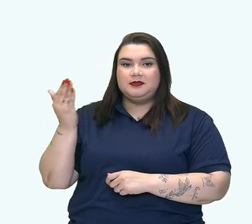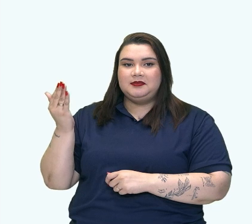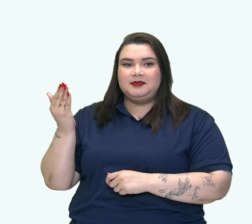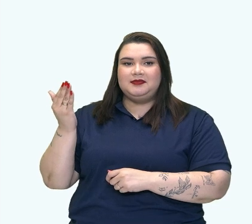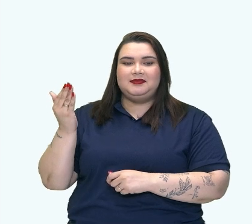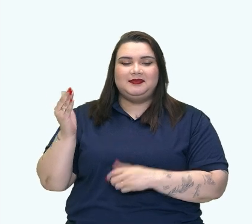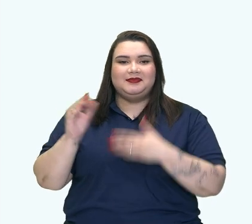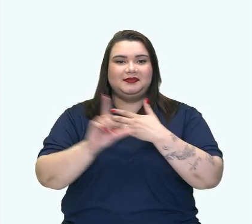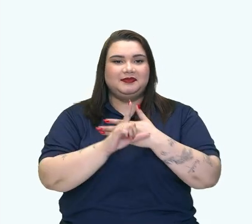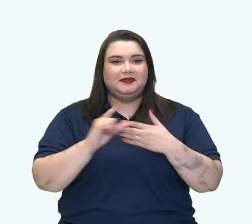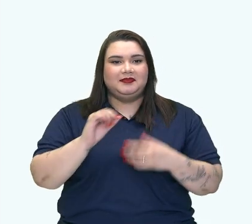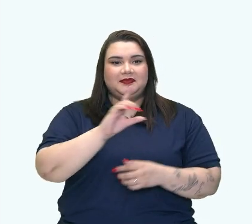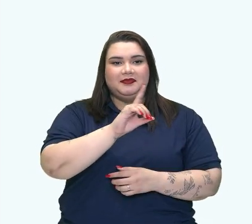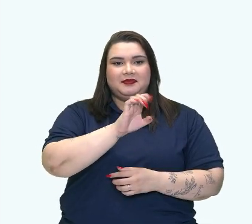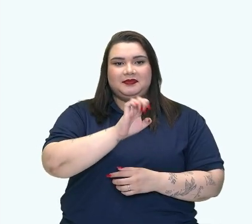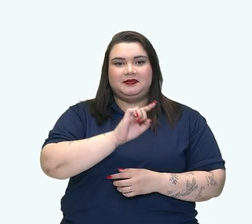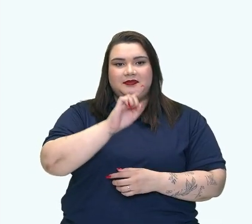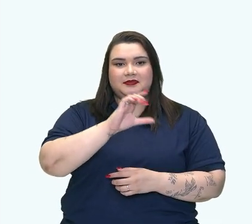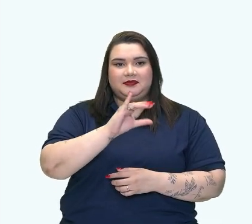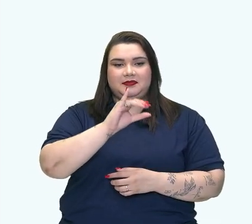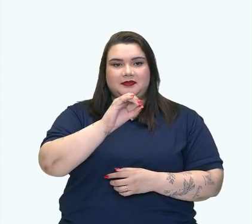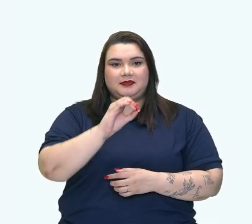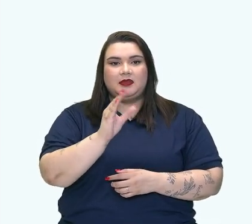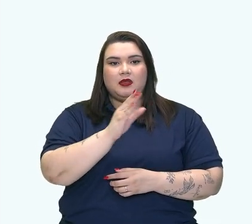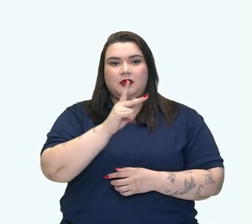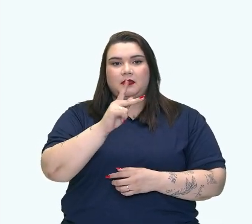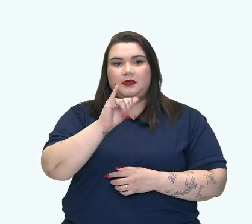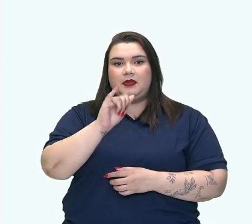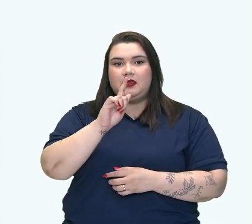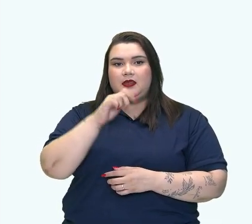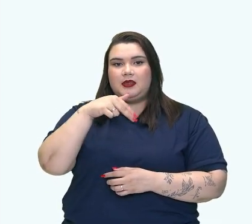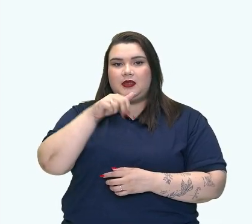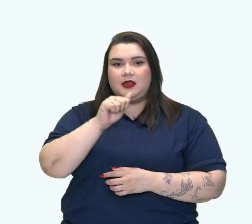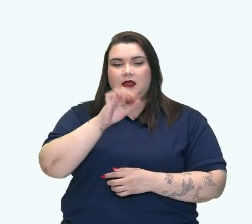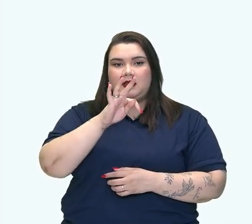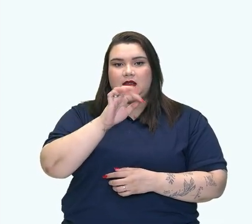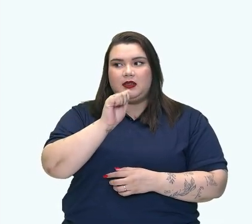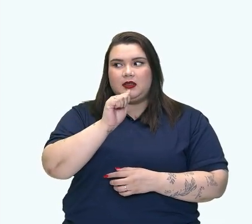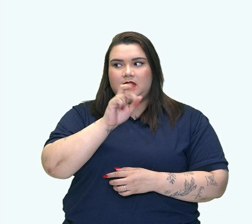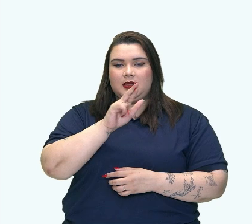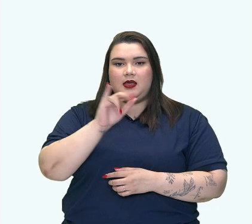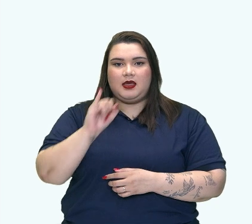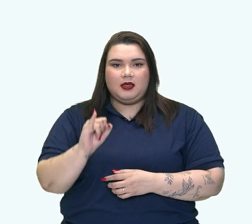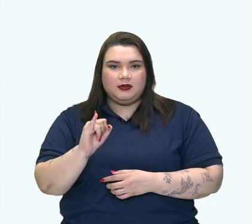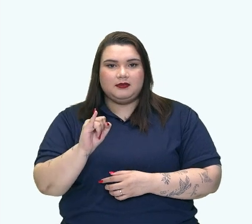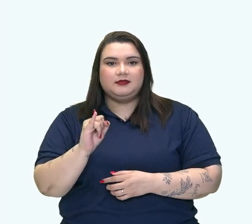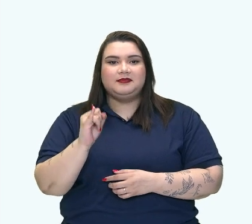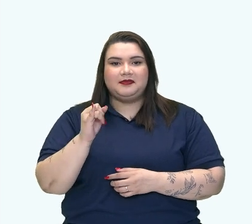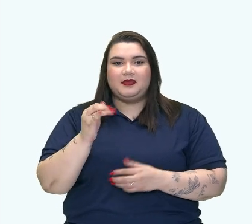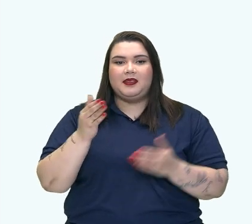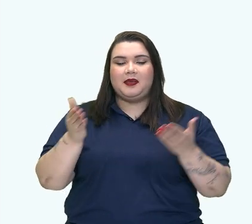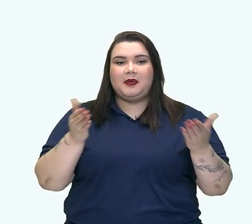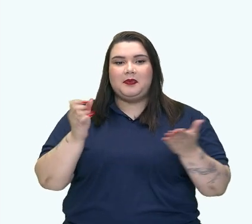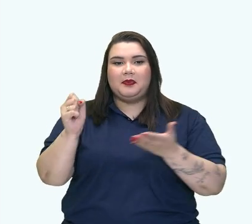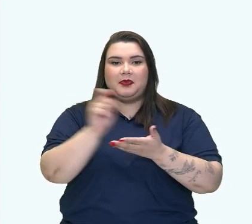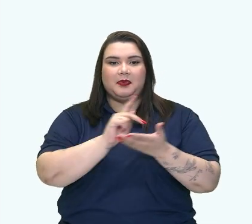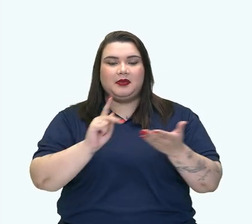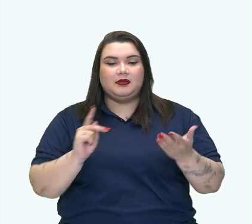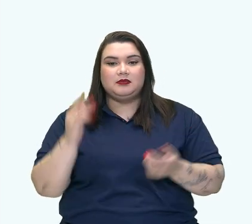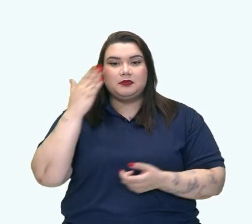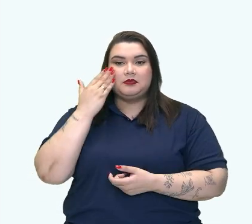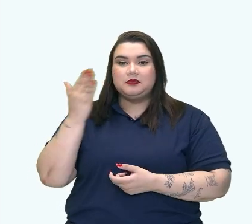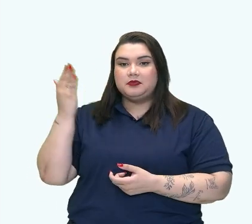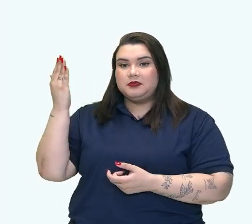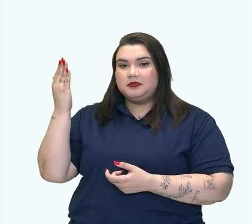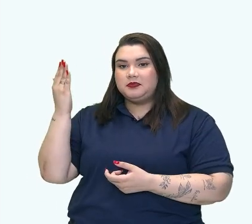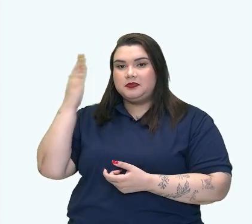Neugandres, né, o Décio Pignatari, ali de 27 a 2012, falece em 2012, ele traz um dos poemas aí ao lado mais conhecidos